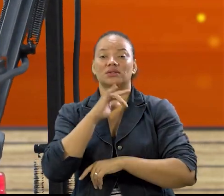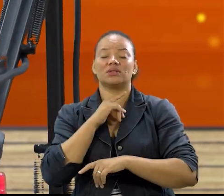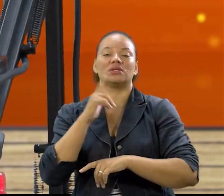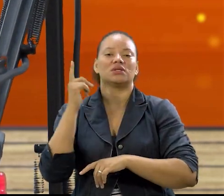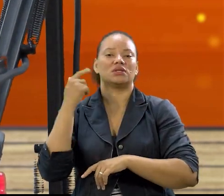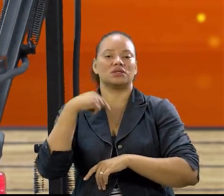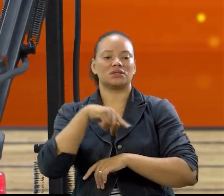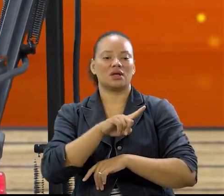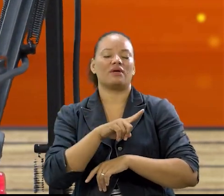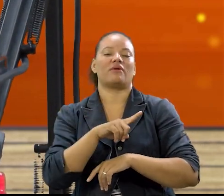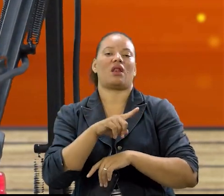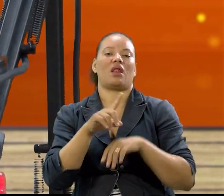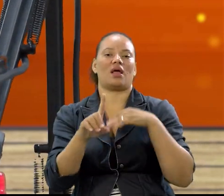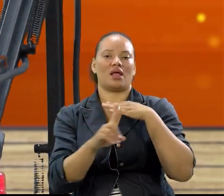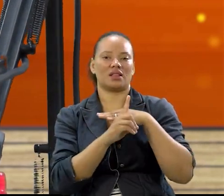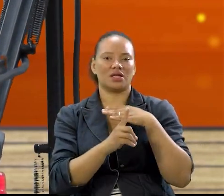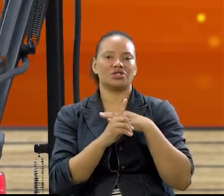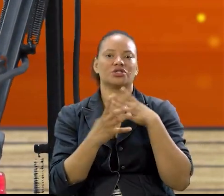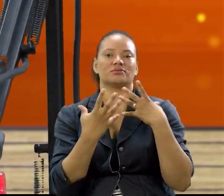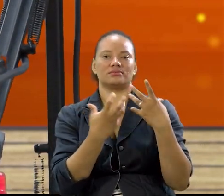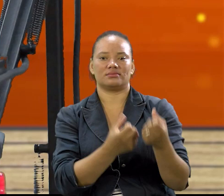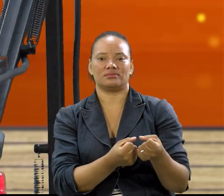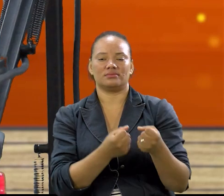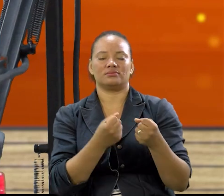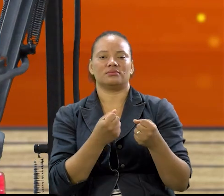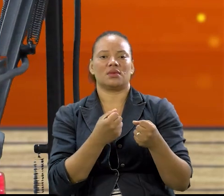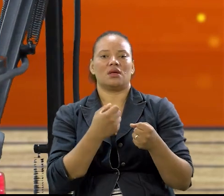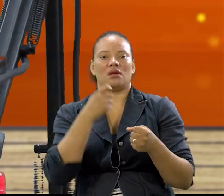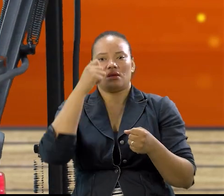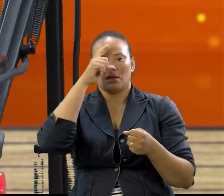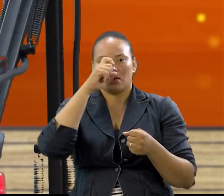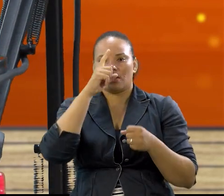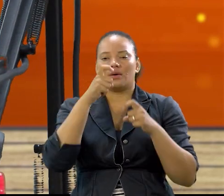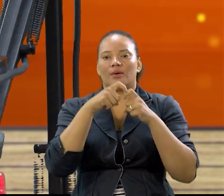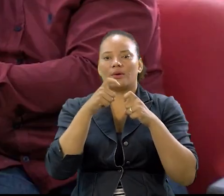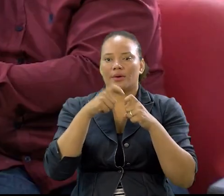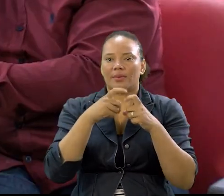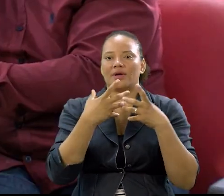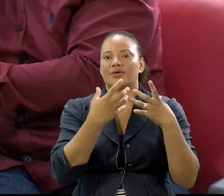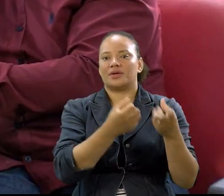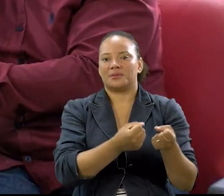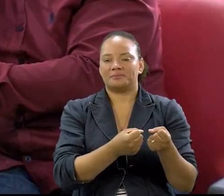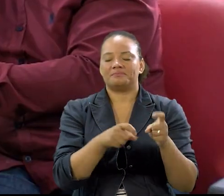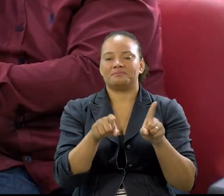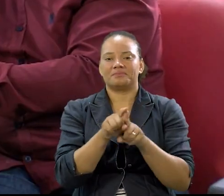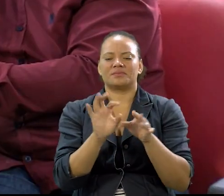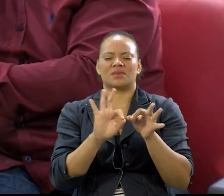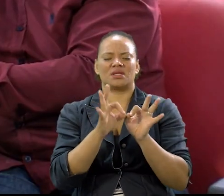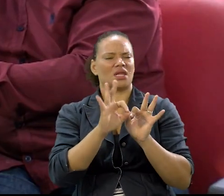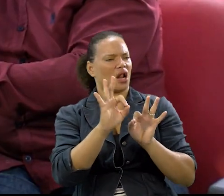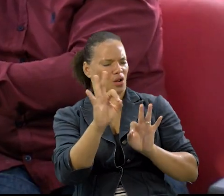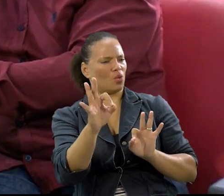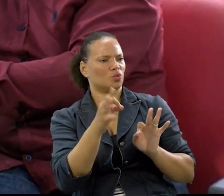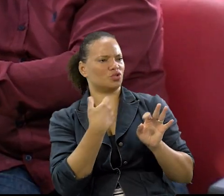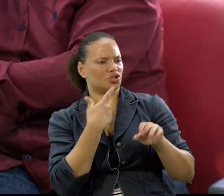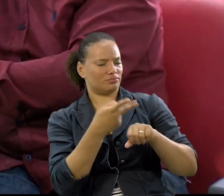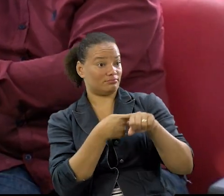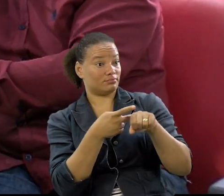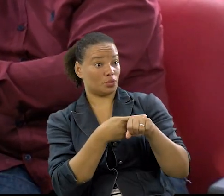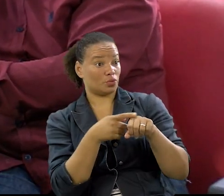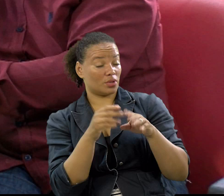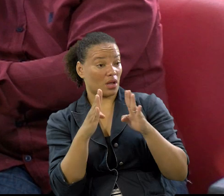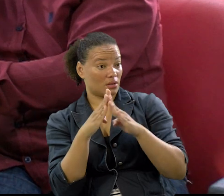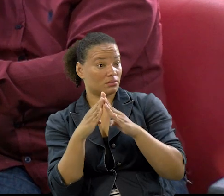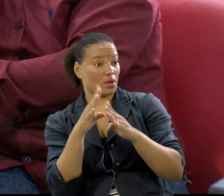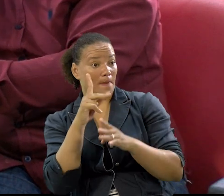nossas crianças que vê da Bolívia sem documento nenhum s mas tá longe Sérgio tá longe de chegar a esse ponto da das das pessoas procurarem um